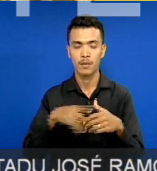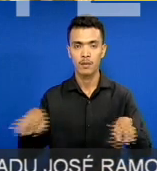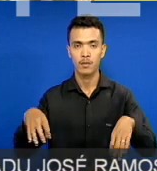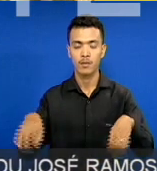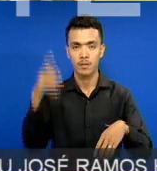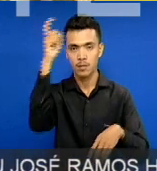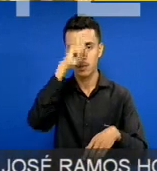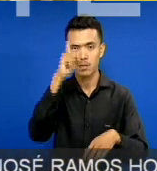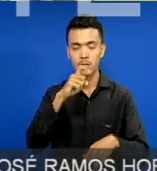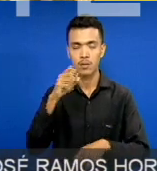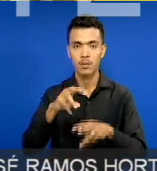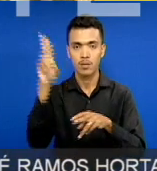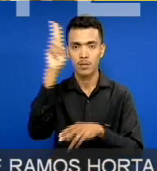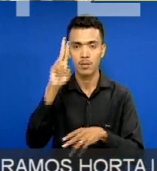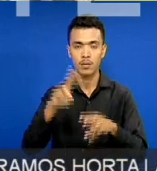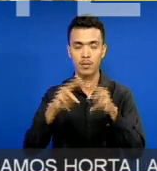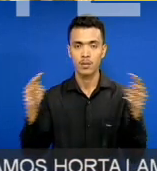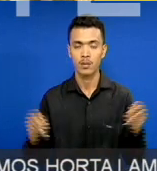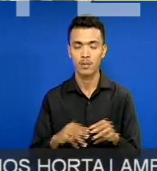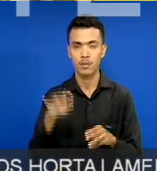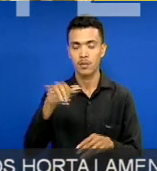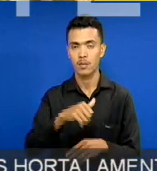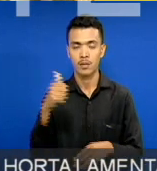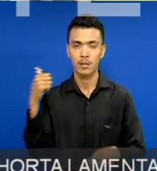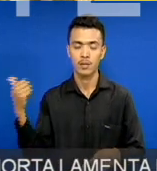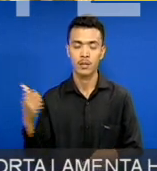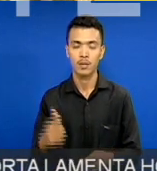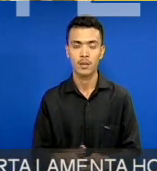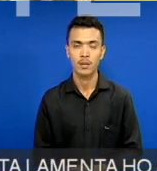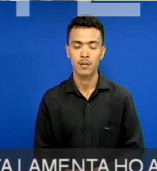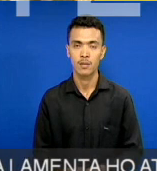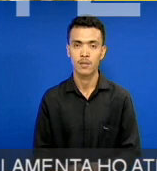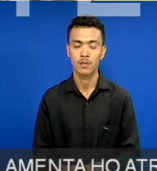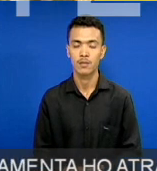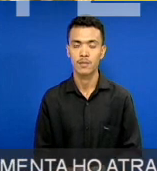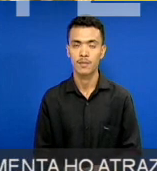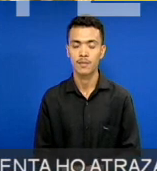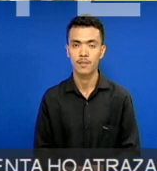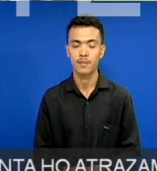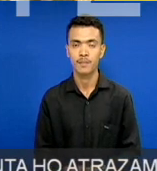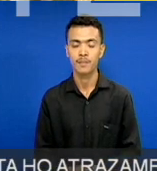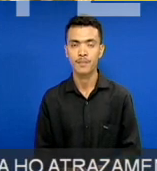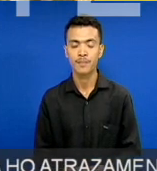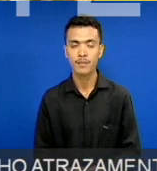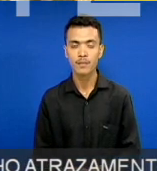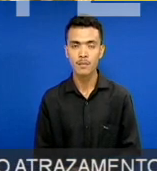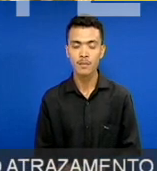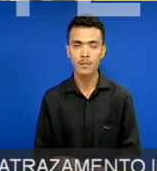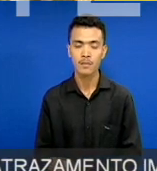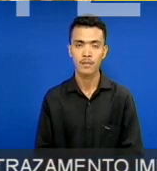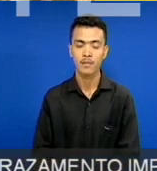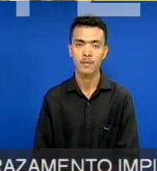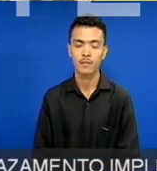usa iha município Siracelo, fora o Siliksa, no Iha Didi. Mesmo na Tone, Itahalo e Liksa